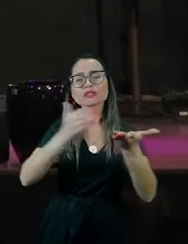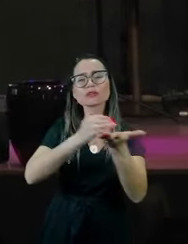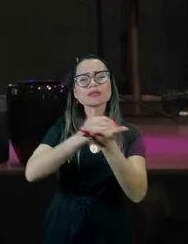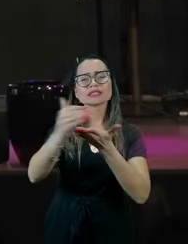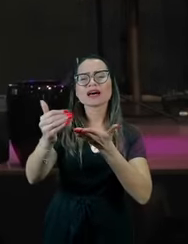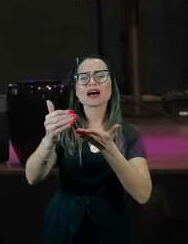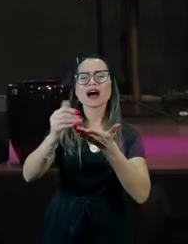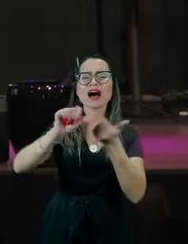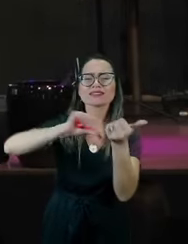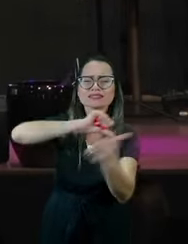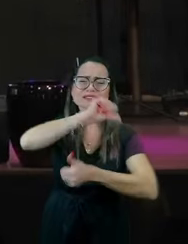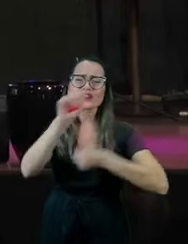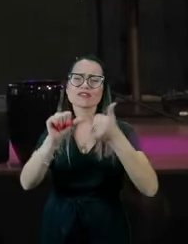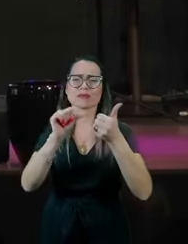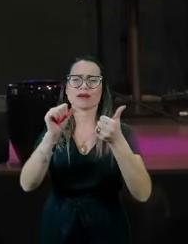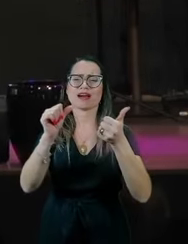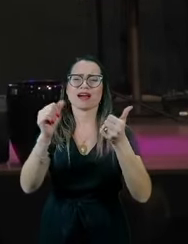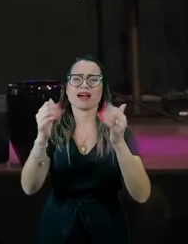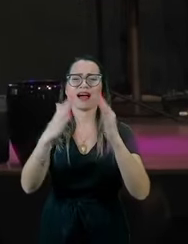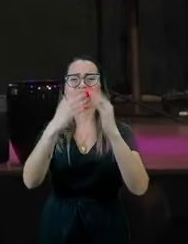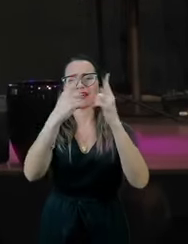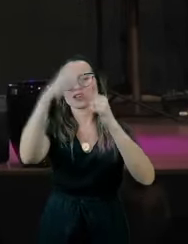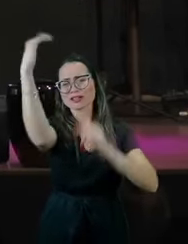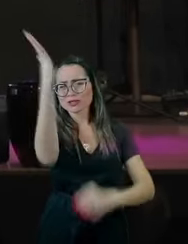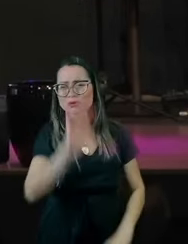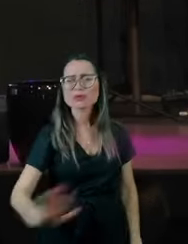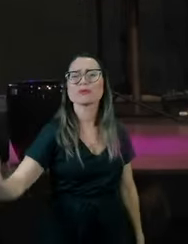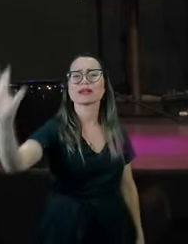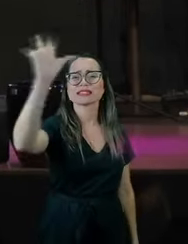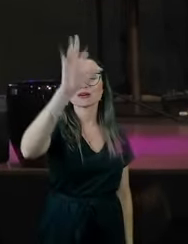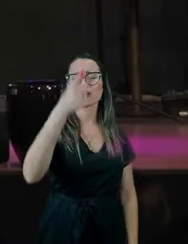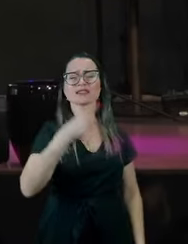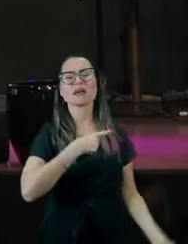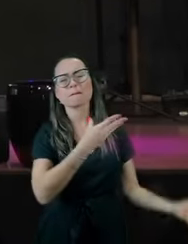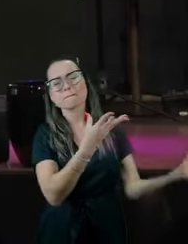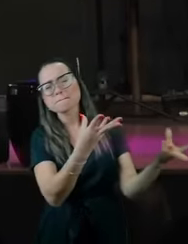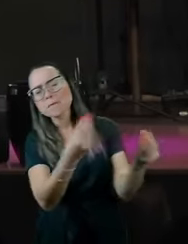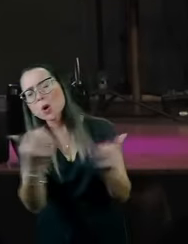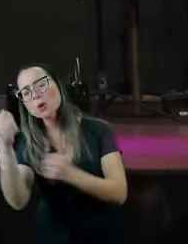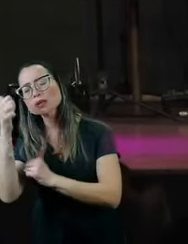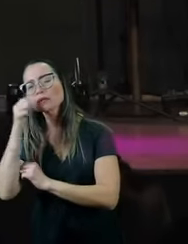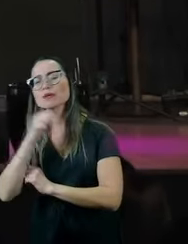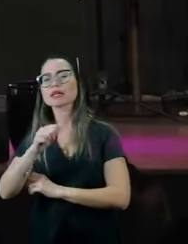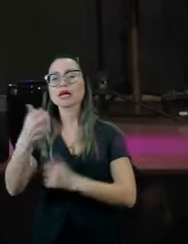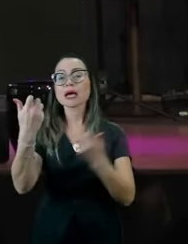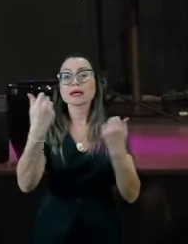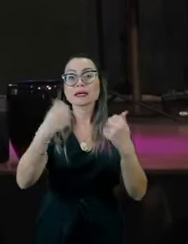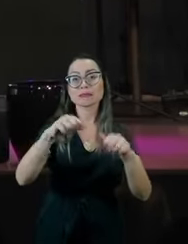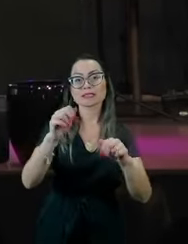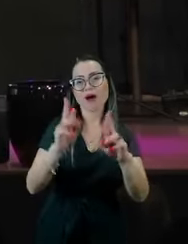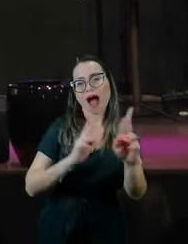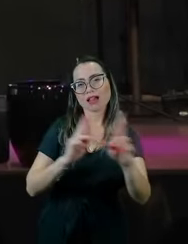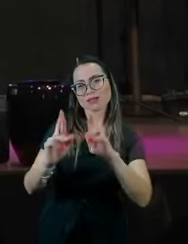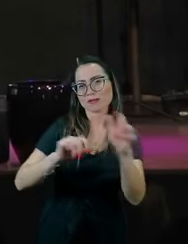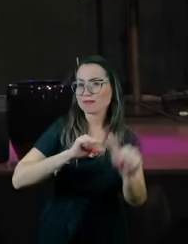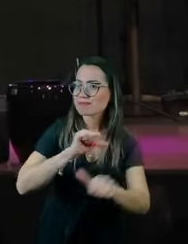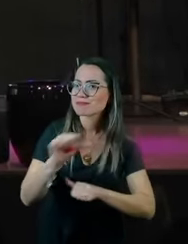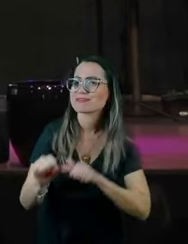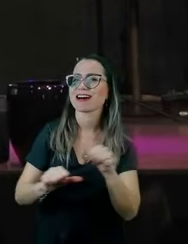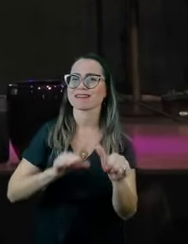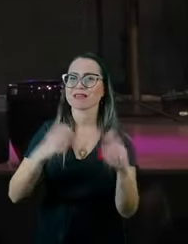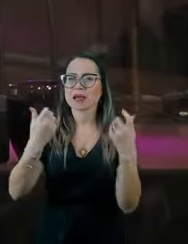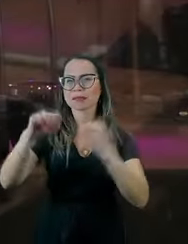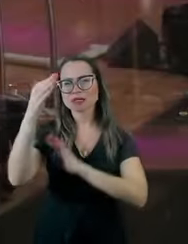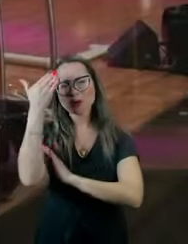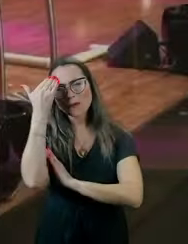brasileira. E tem muitas mulheres aqui hoje que precisam trocar de mesa e precisam entender o que é uma conexão no Espírito.